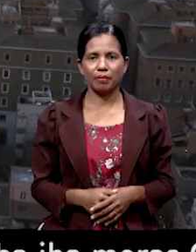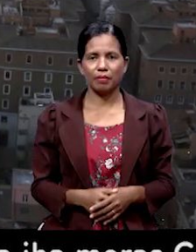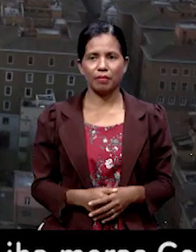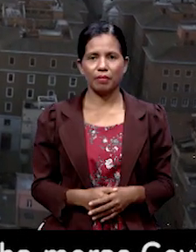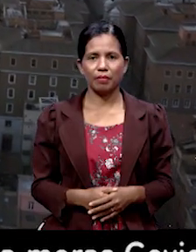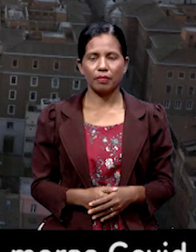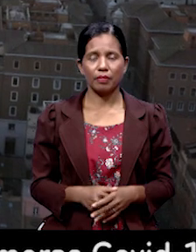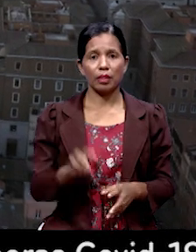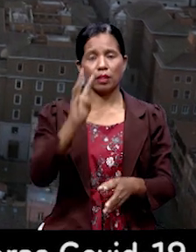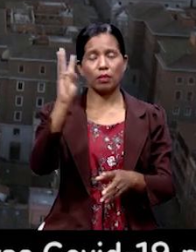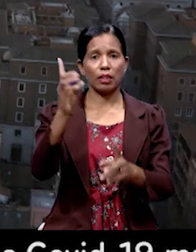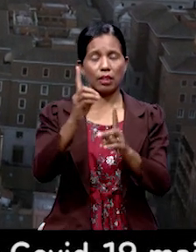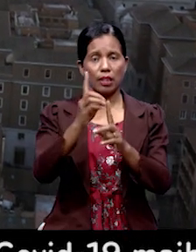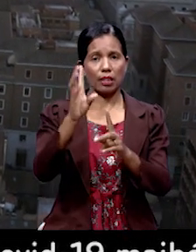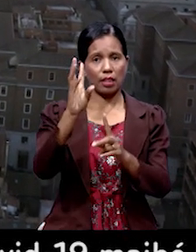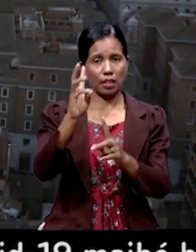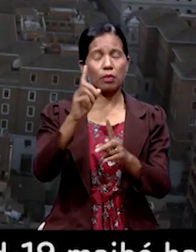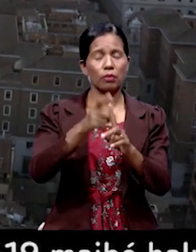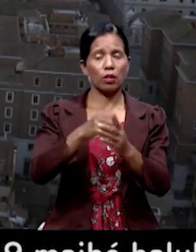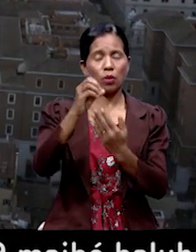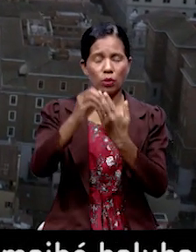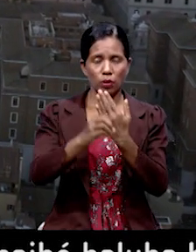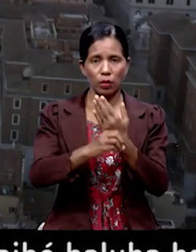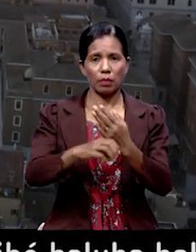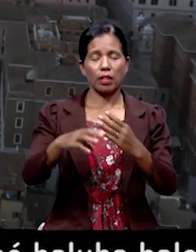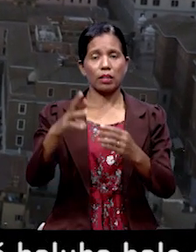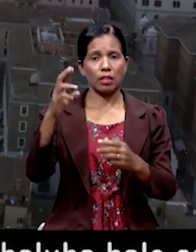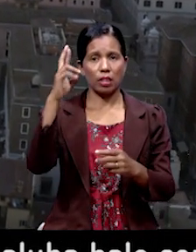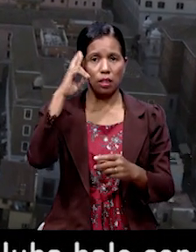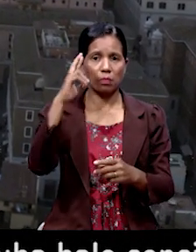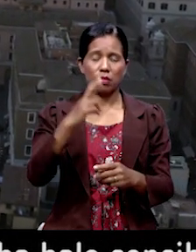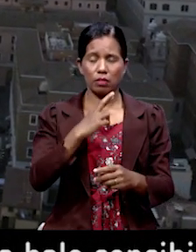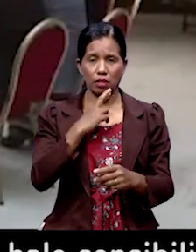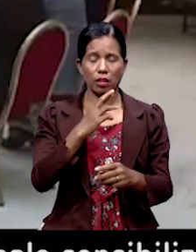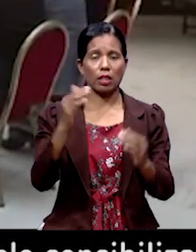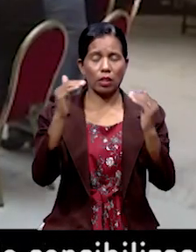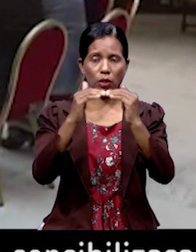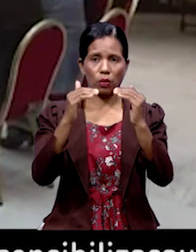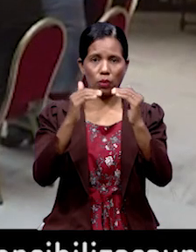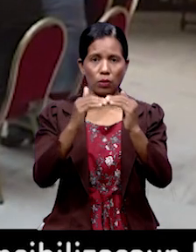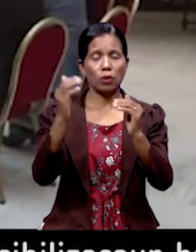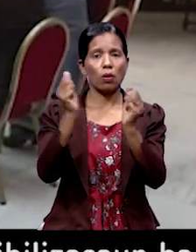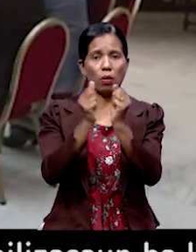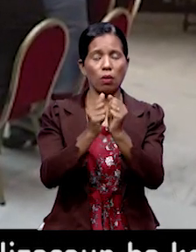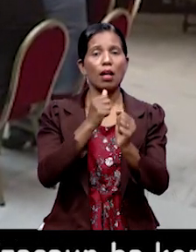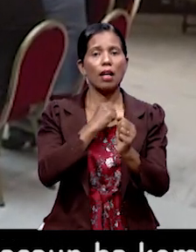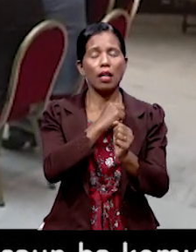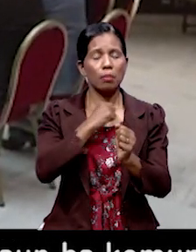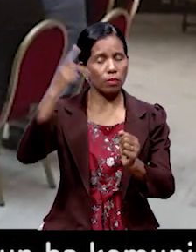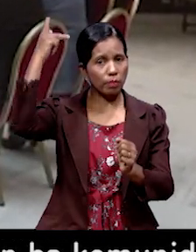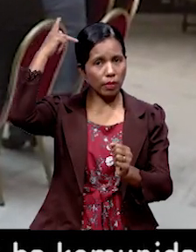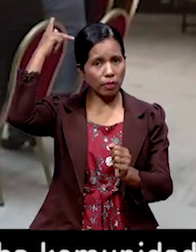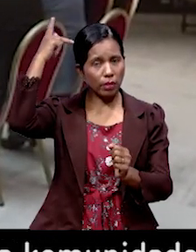E a quarta lá no foi em outubro, tinha, né? Ex-presidente da República, José Ramos Horta, lá reunião formal ao Papa Francisco. No foi em